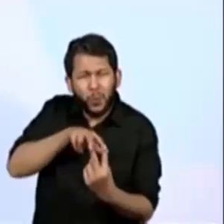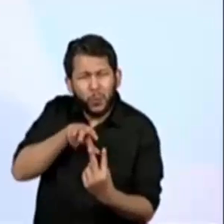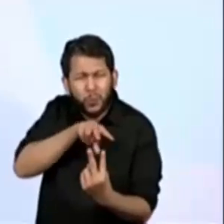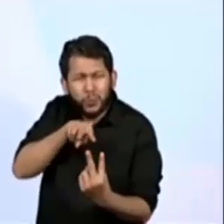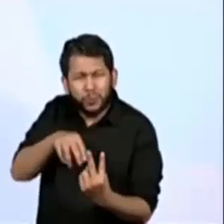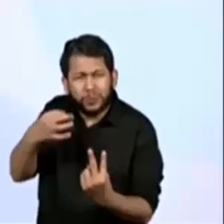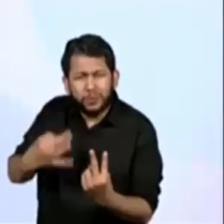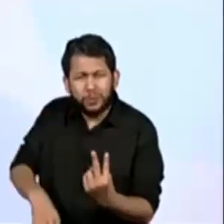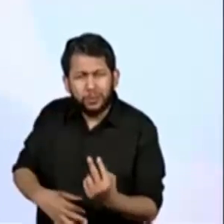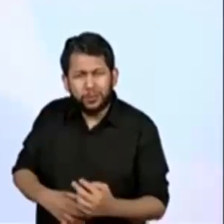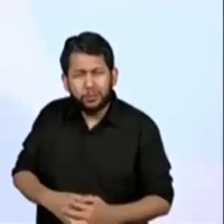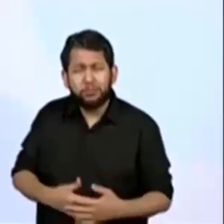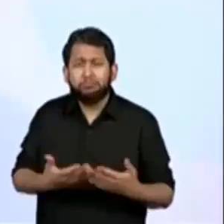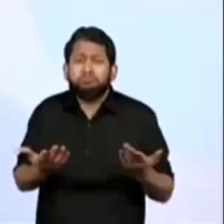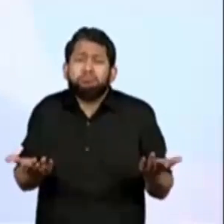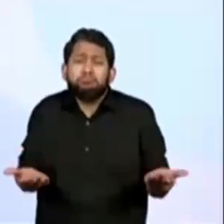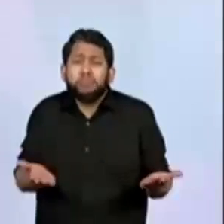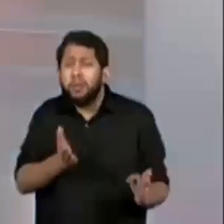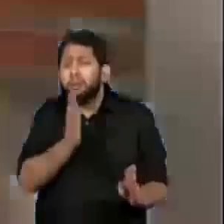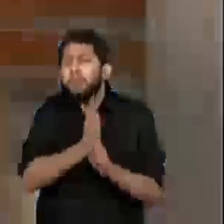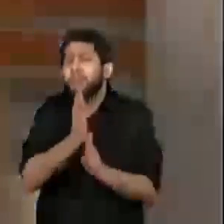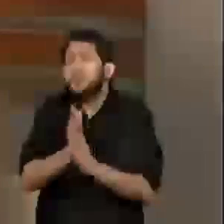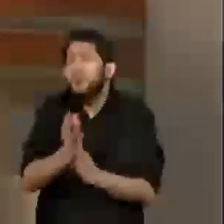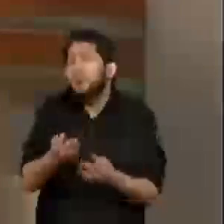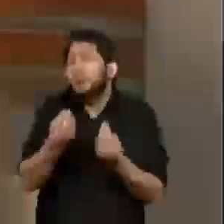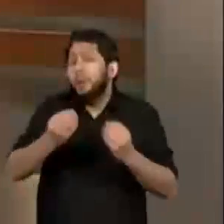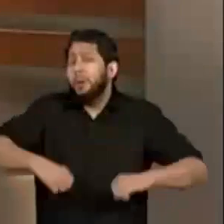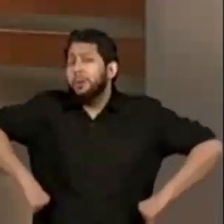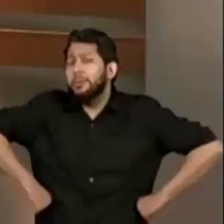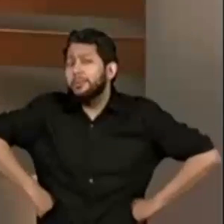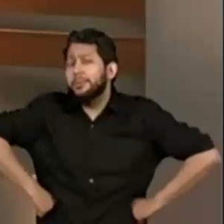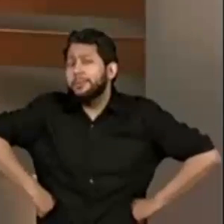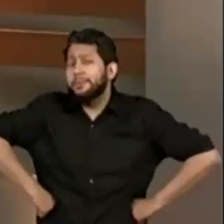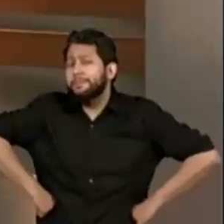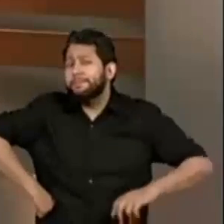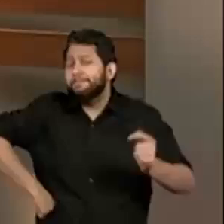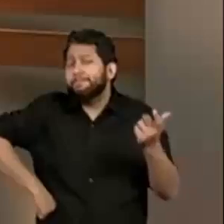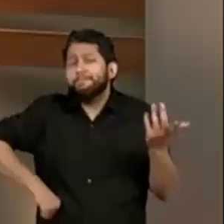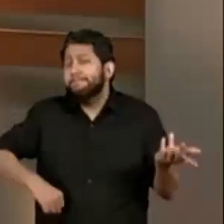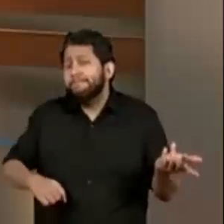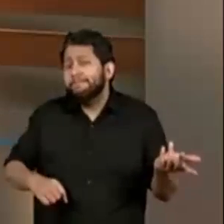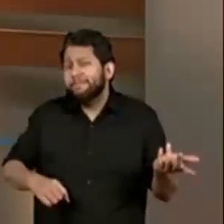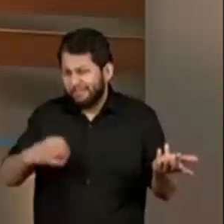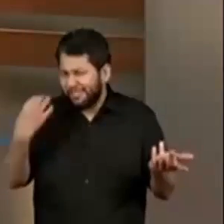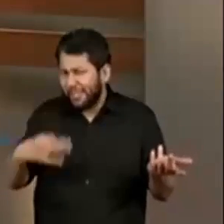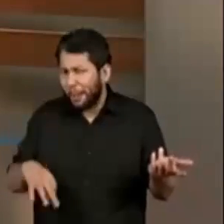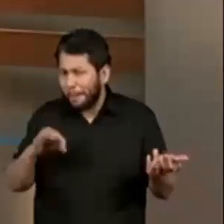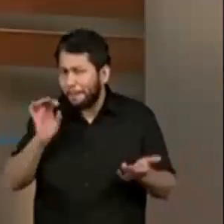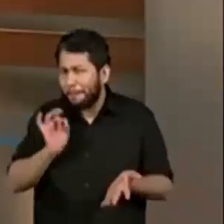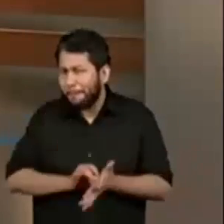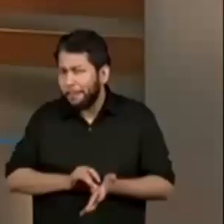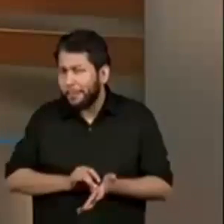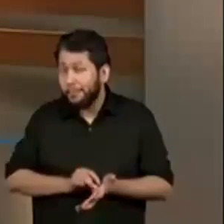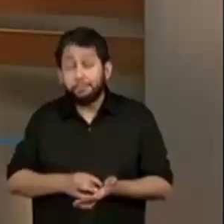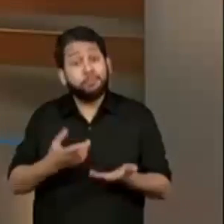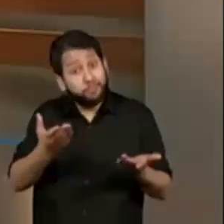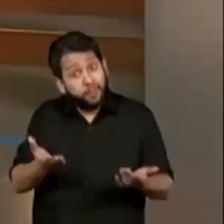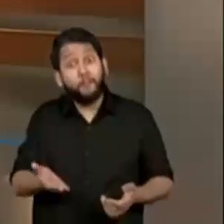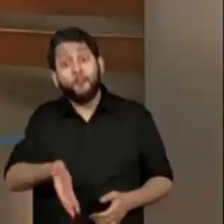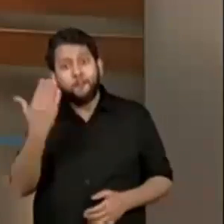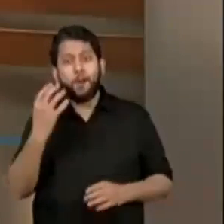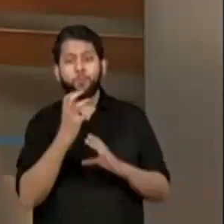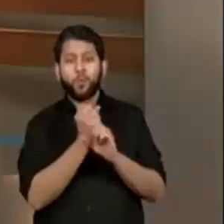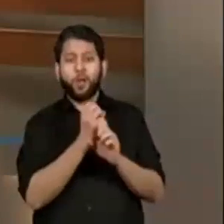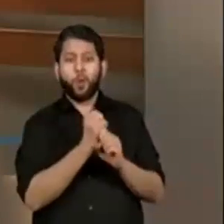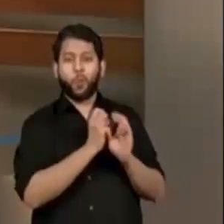descobre quem respondeu certo? Como é que a gente descobre? Realizando o cálculo, não é